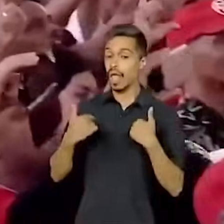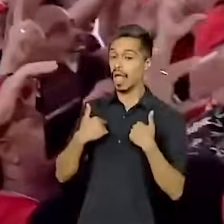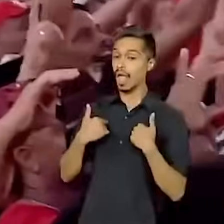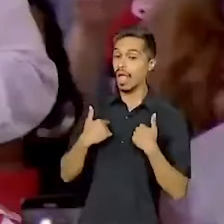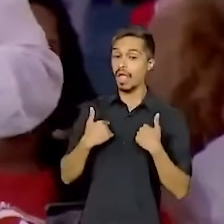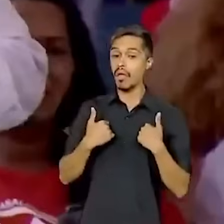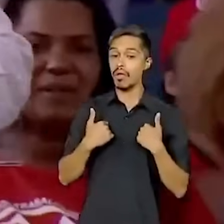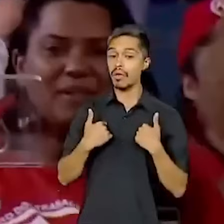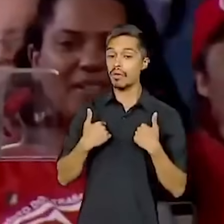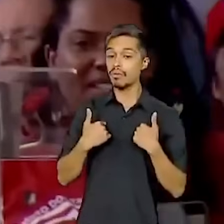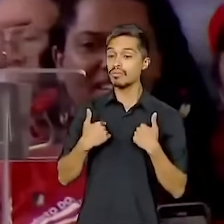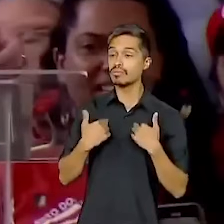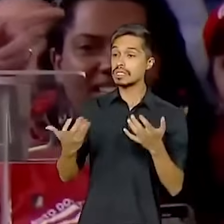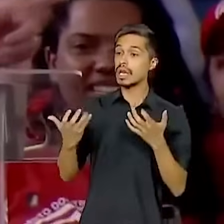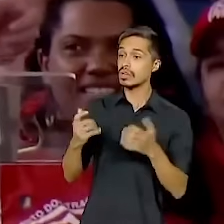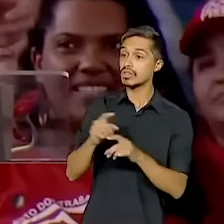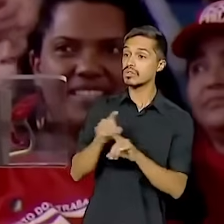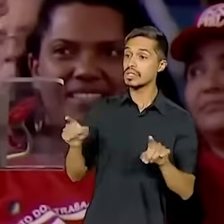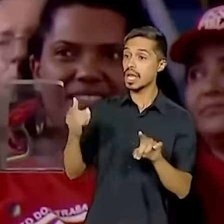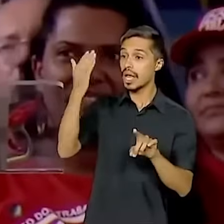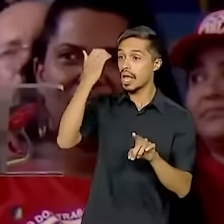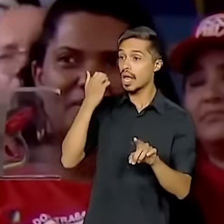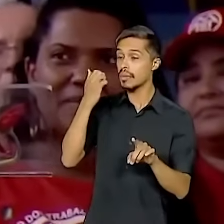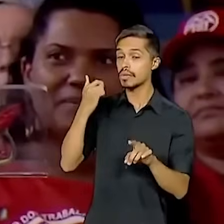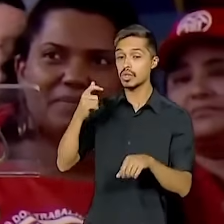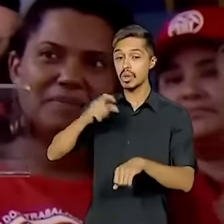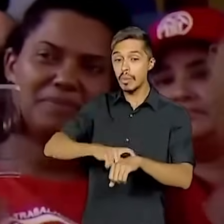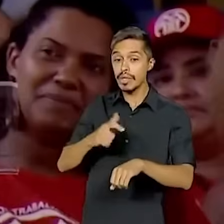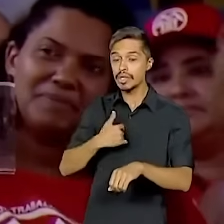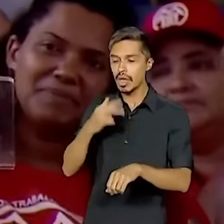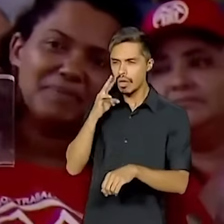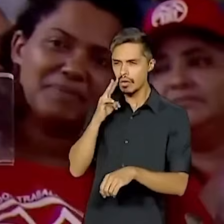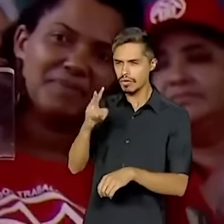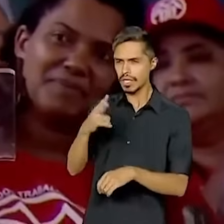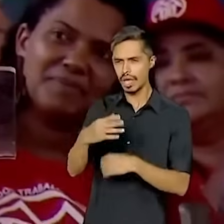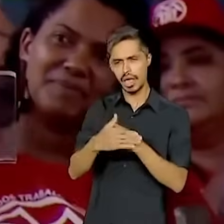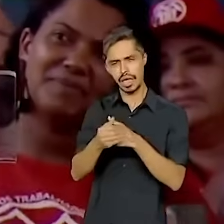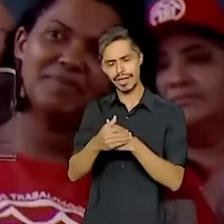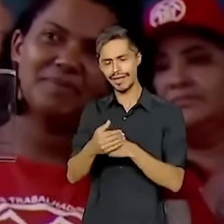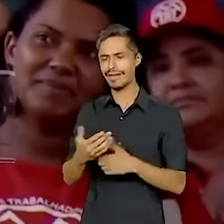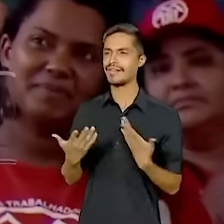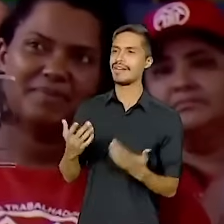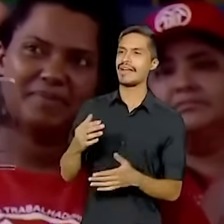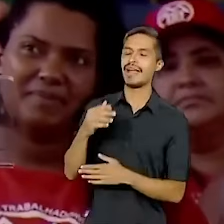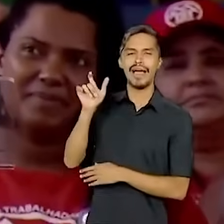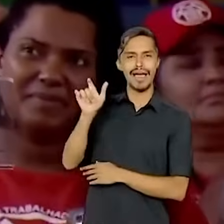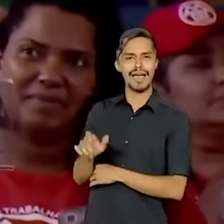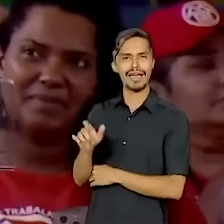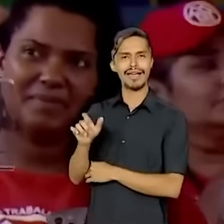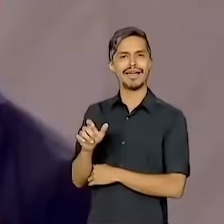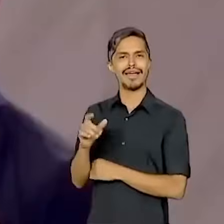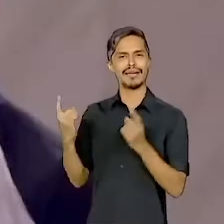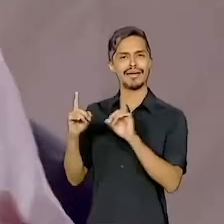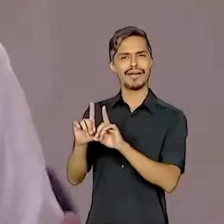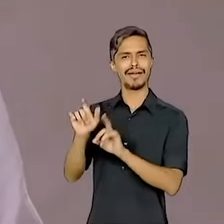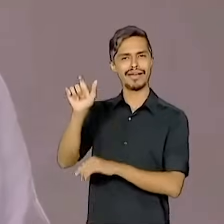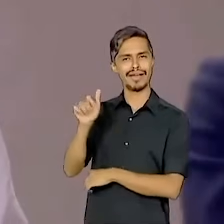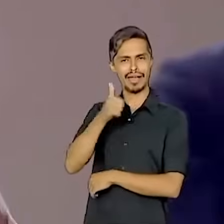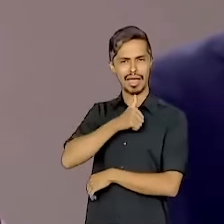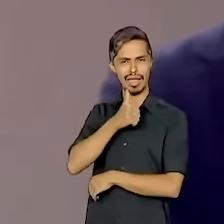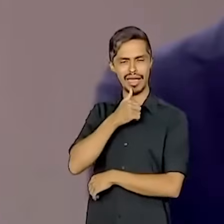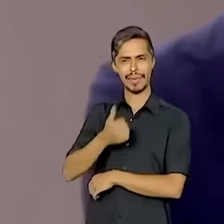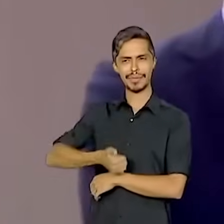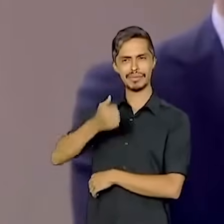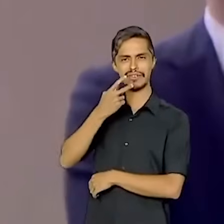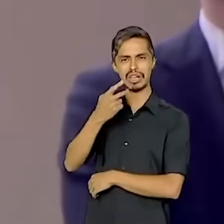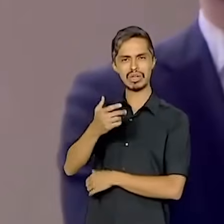Eu quero que vocês saibam que quando eu vi a nossa querida companheira falando, a primeira que falou